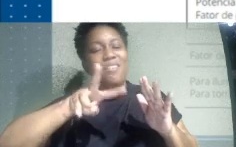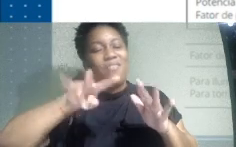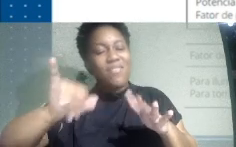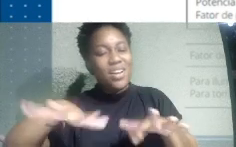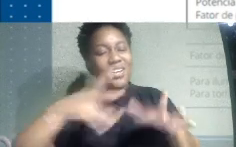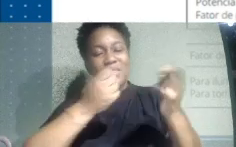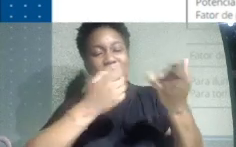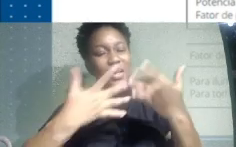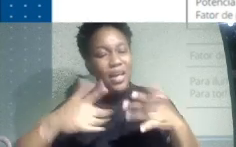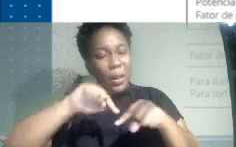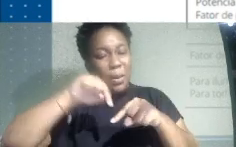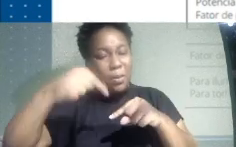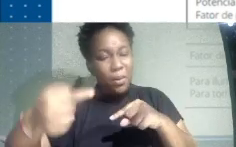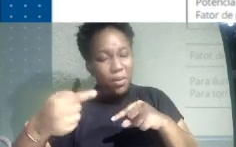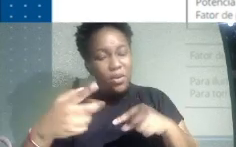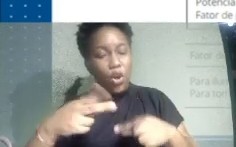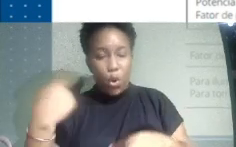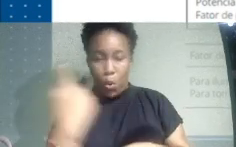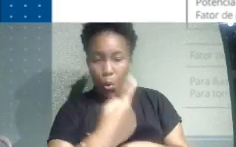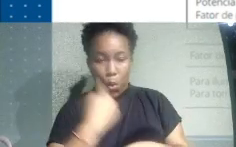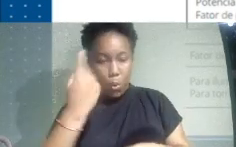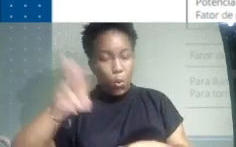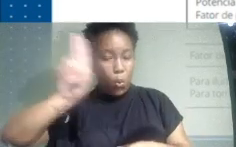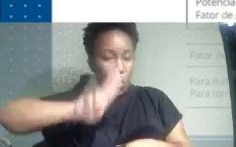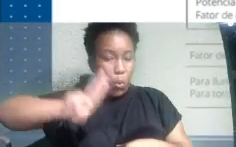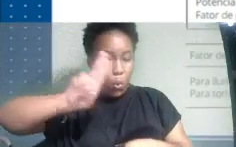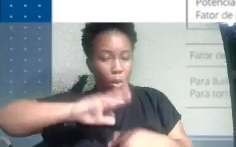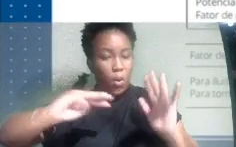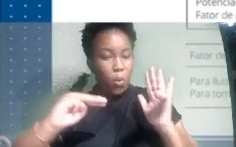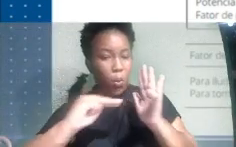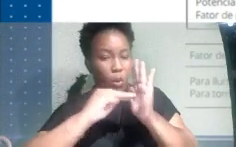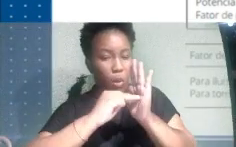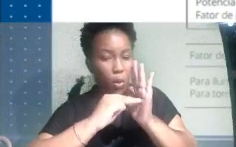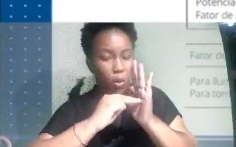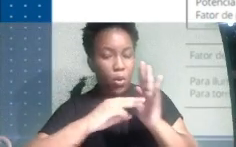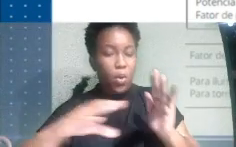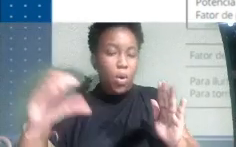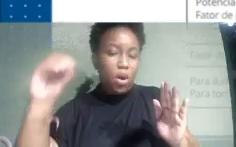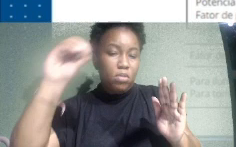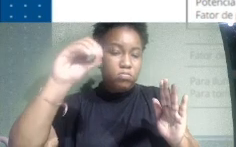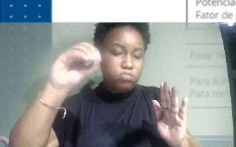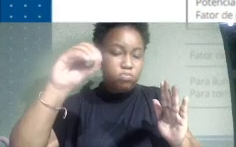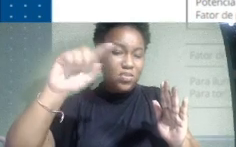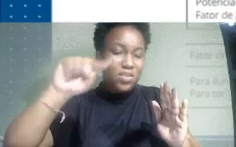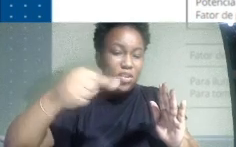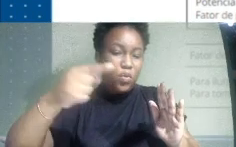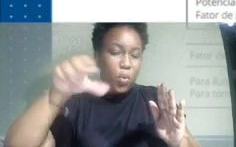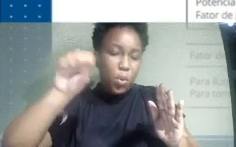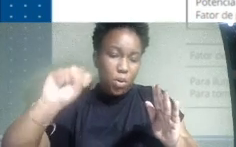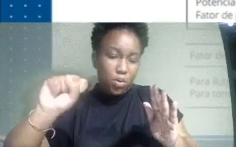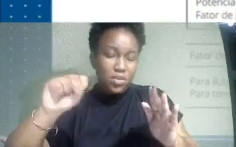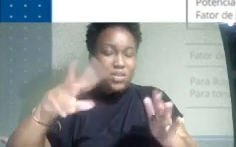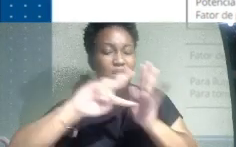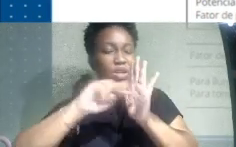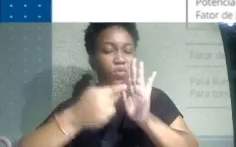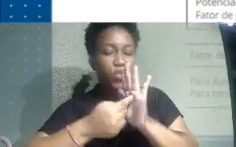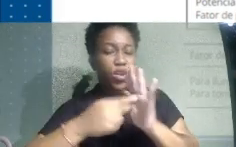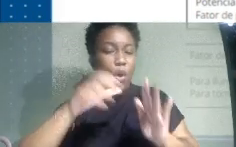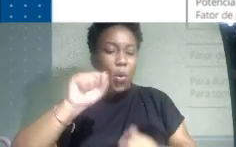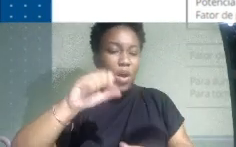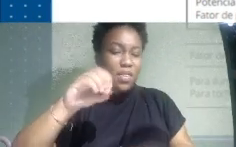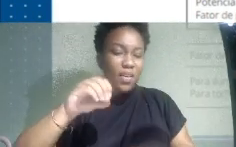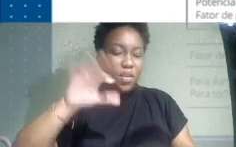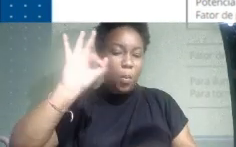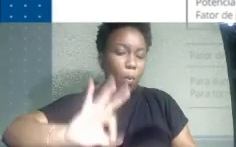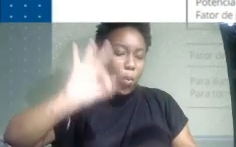isso, aí a gente utiliza um fator de potência igual a 0,8, como se fosse 80%, né? Vamos